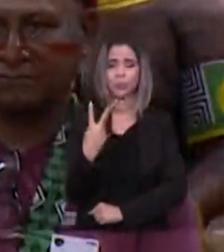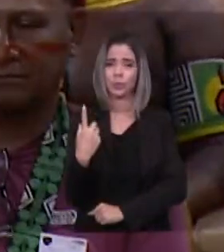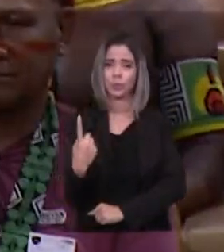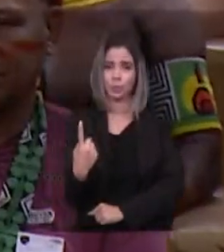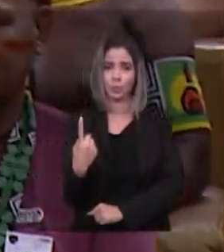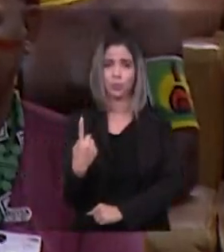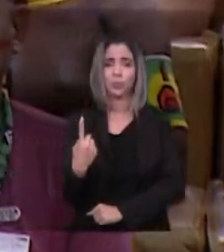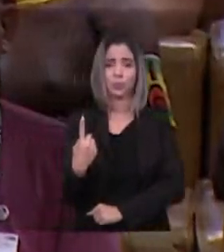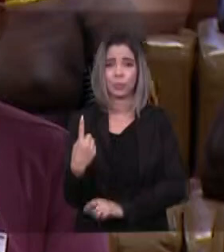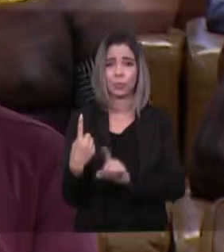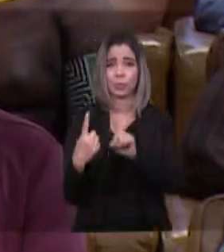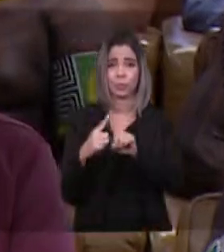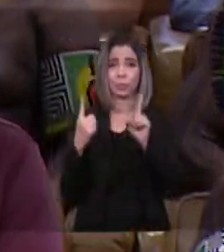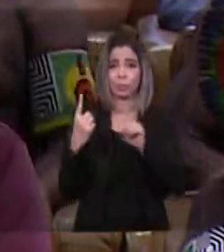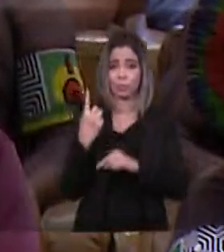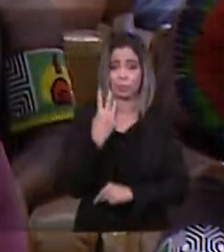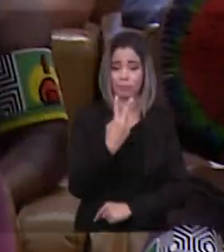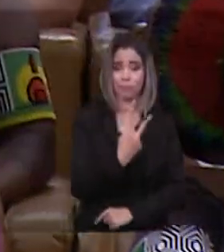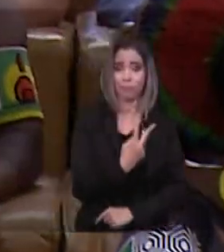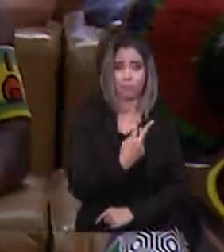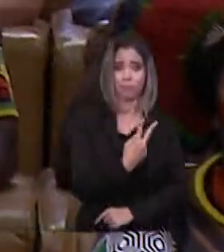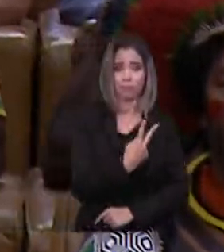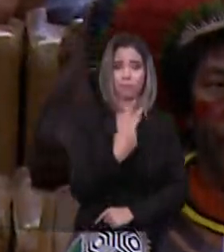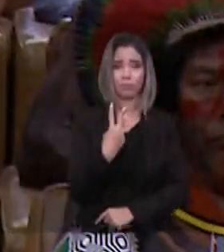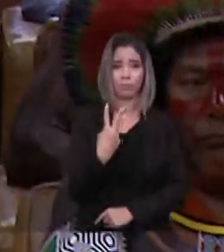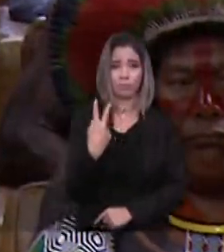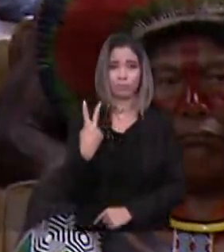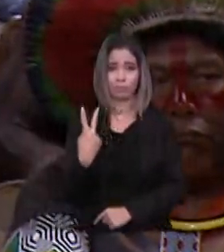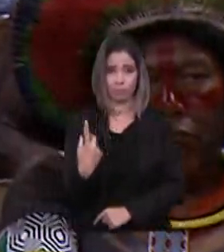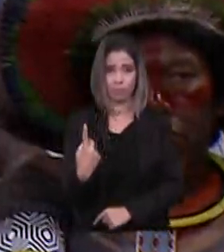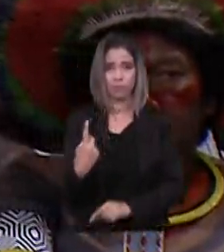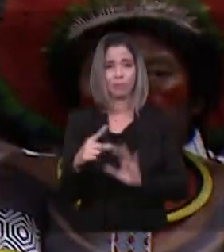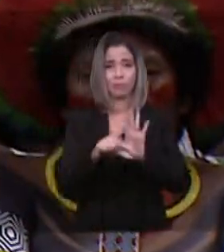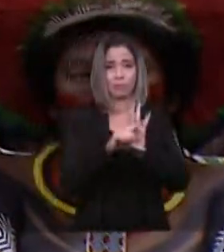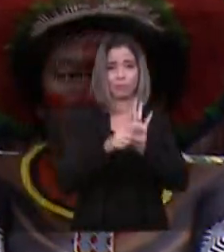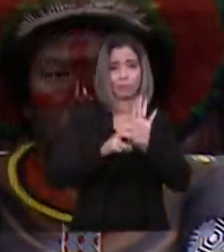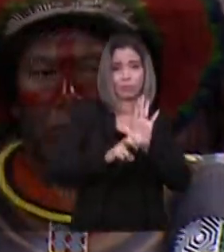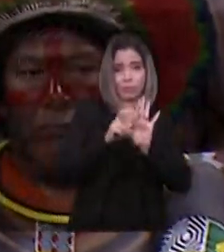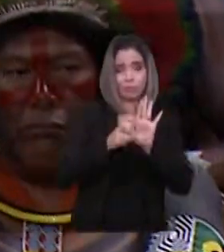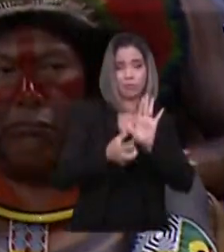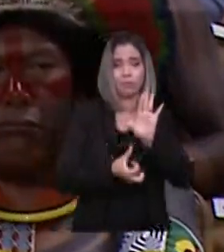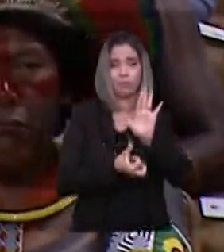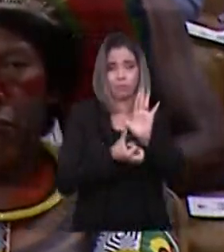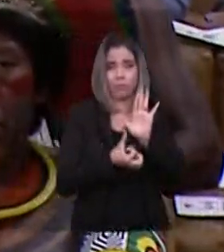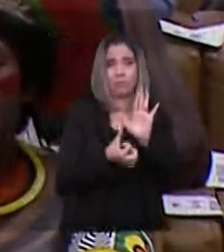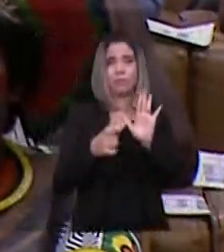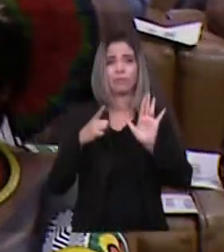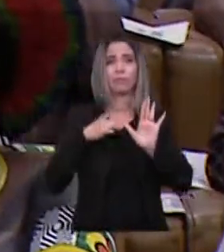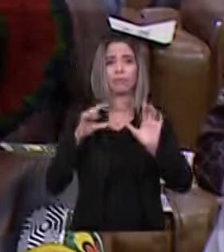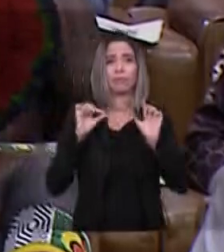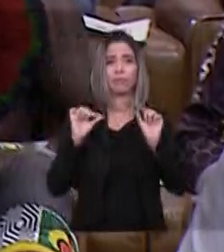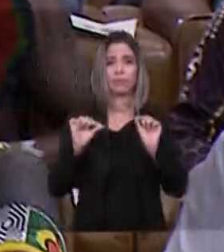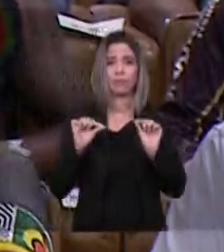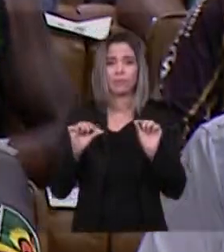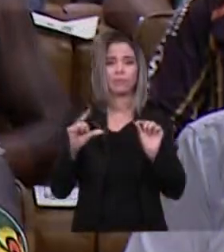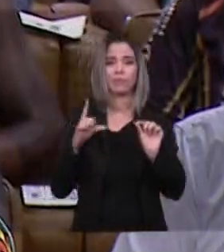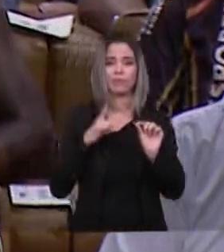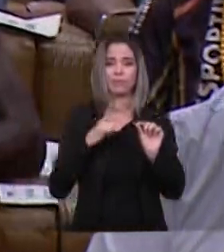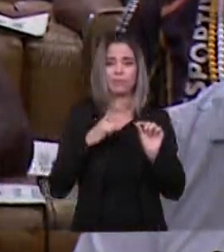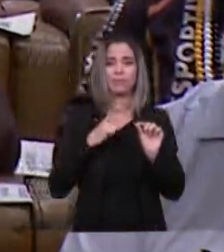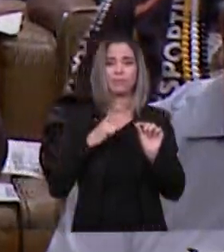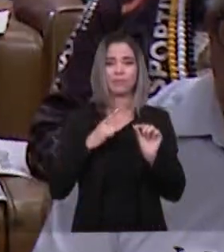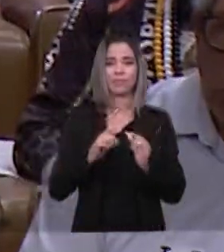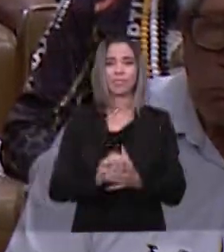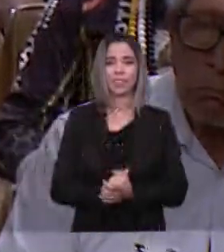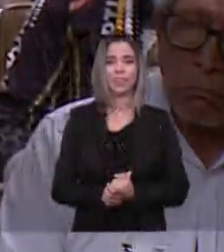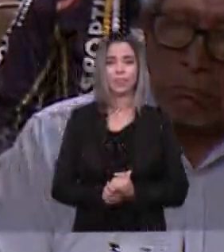E o 231, nos parágrafos 5º e 6º, e nesse aspecto, entendo que imagem de